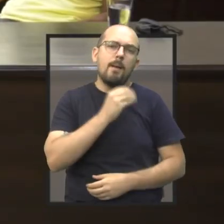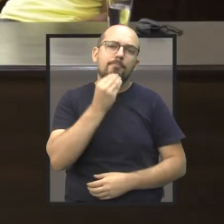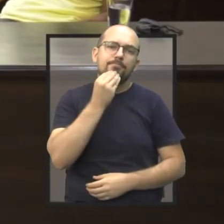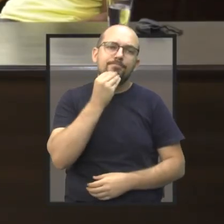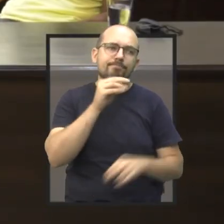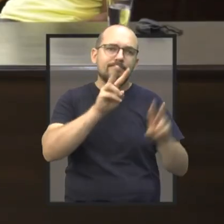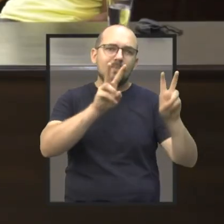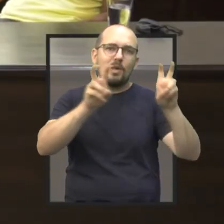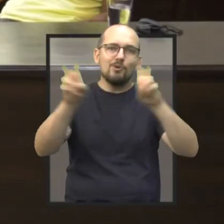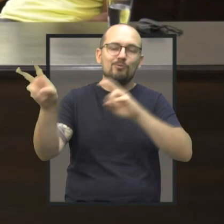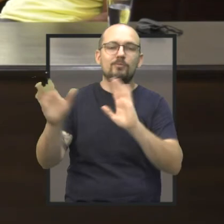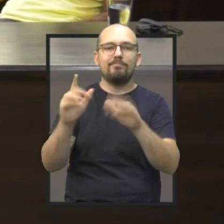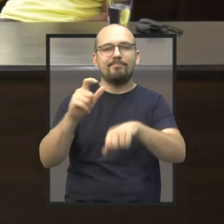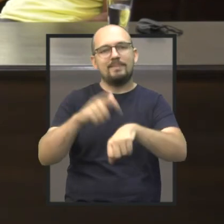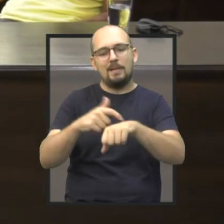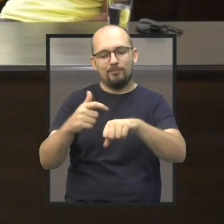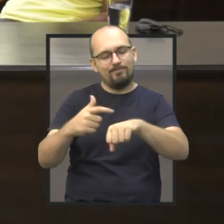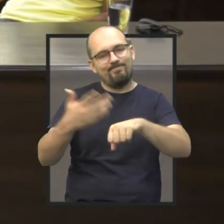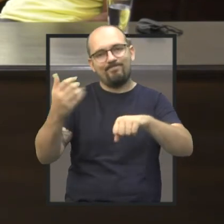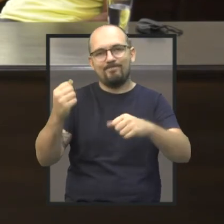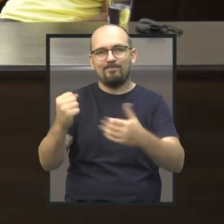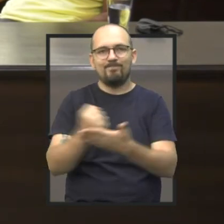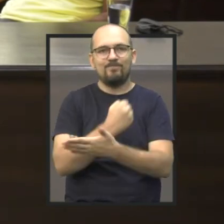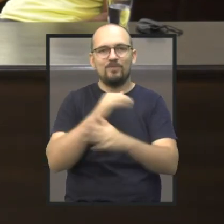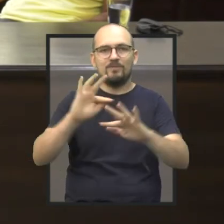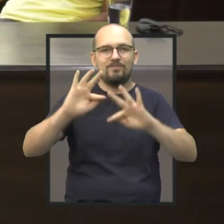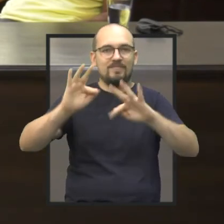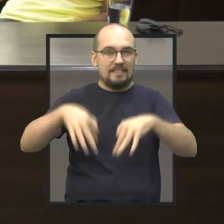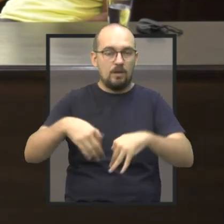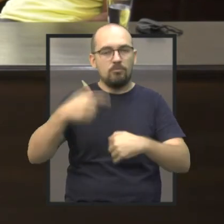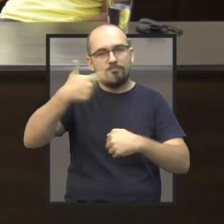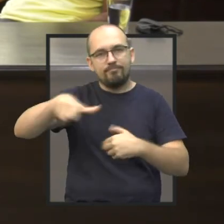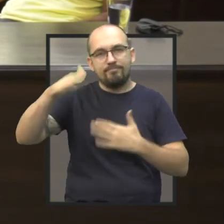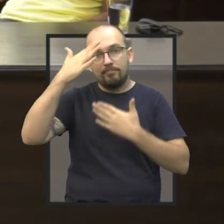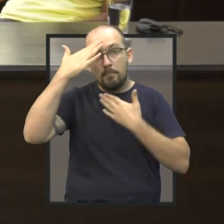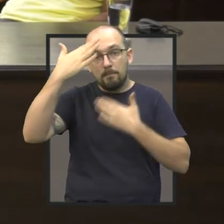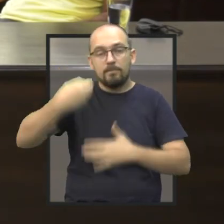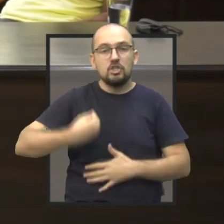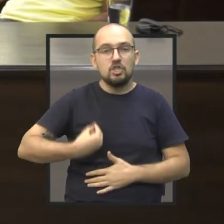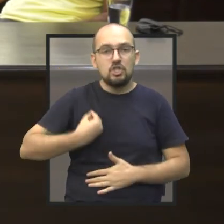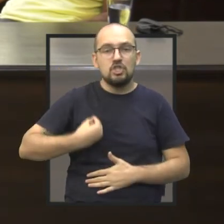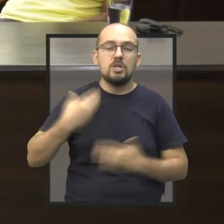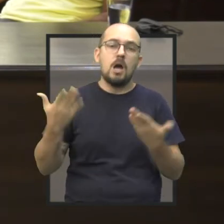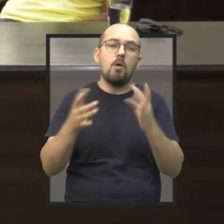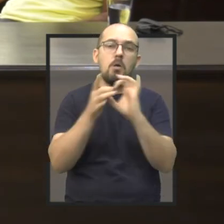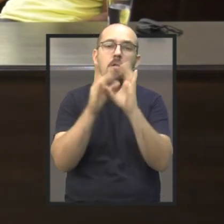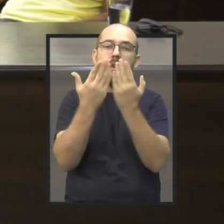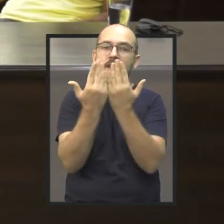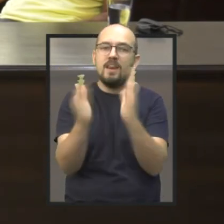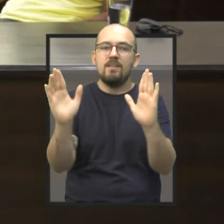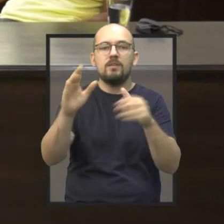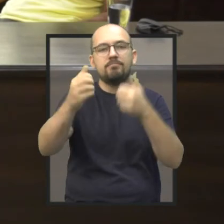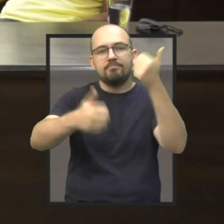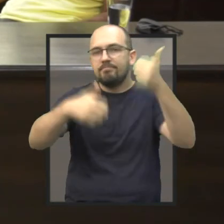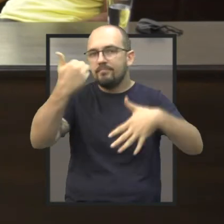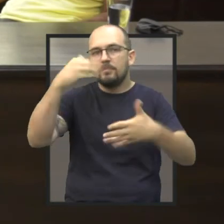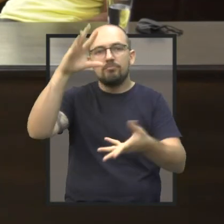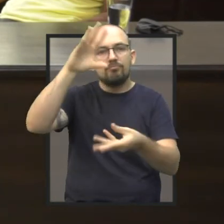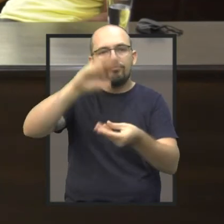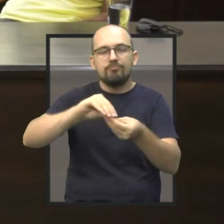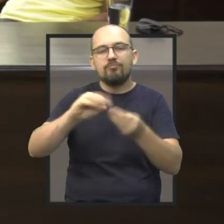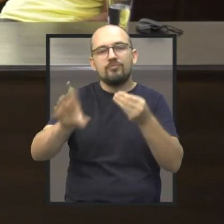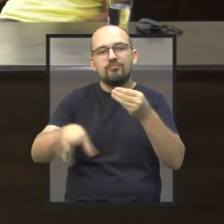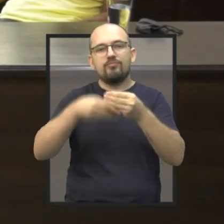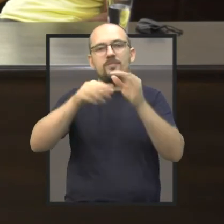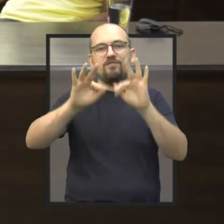assuntos, mas o nosso tempo já se esgotou. Mais uma vez eu quero agradecer a sua presença, abrir espaço para suas considerações